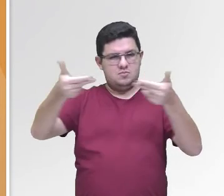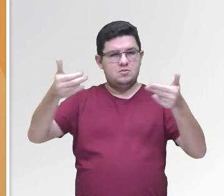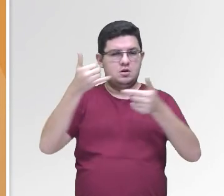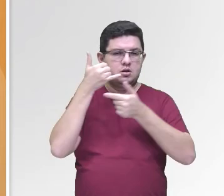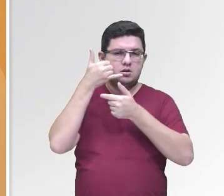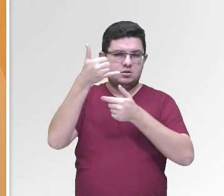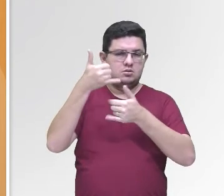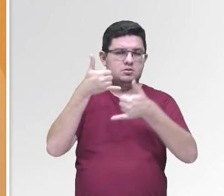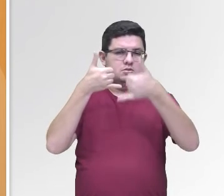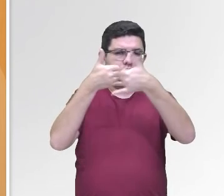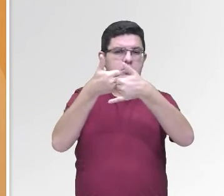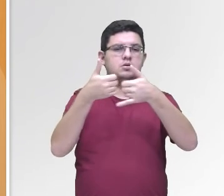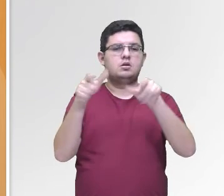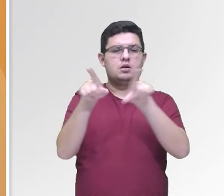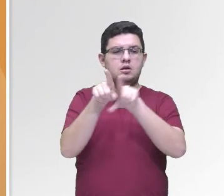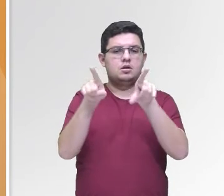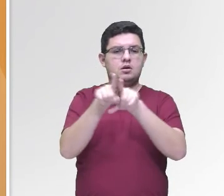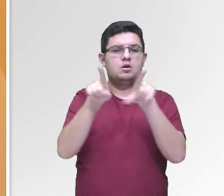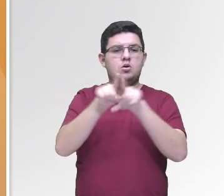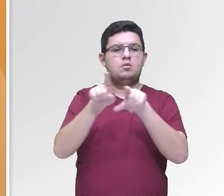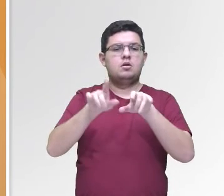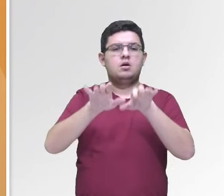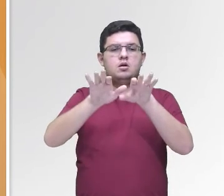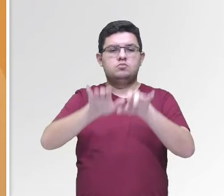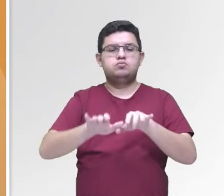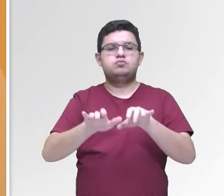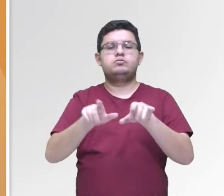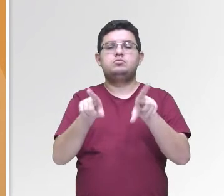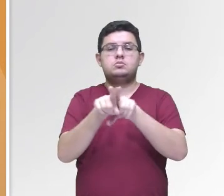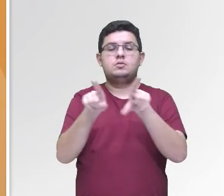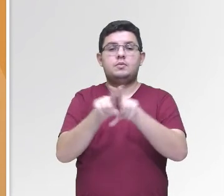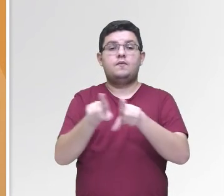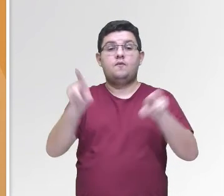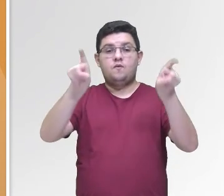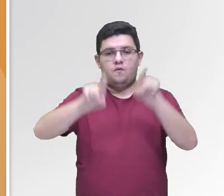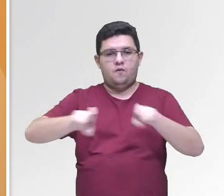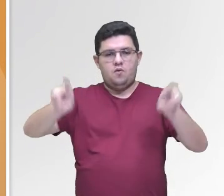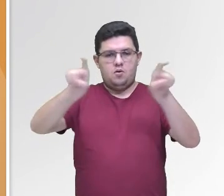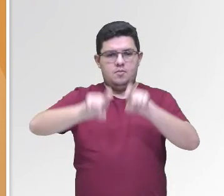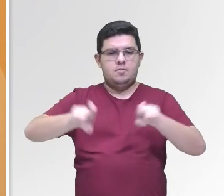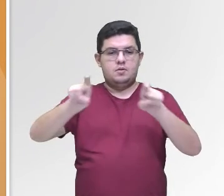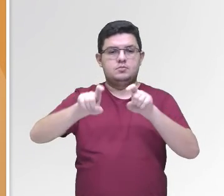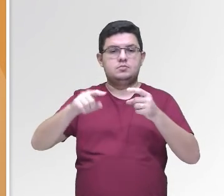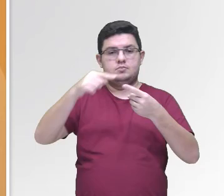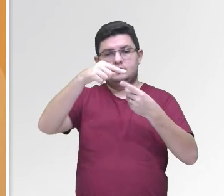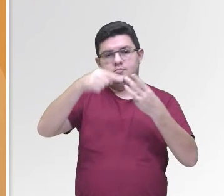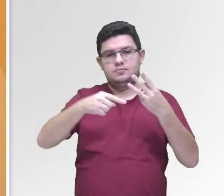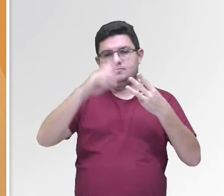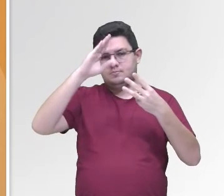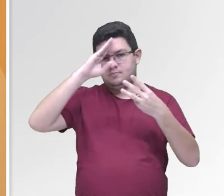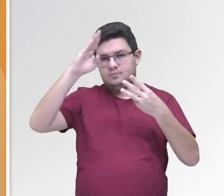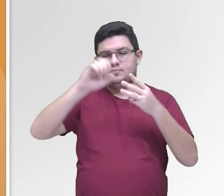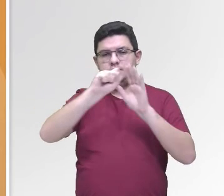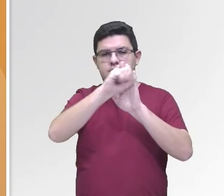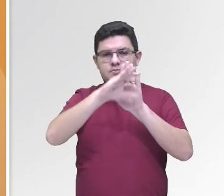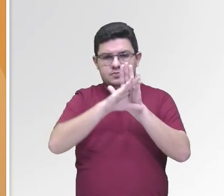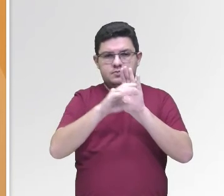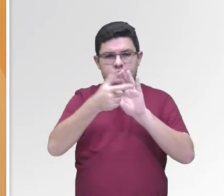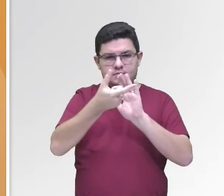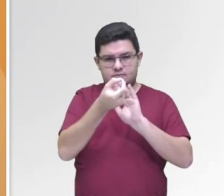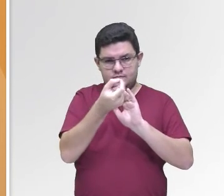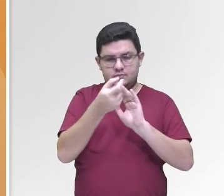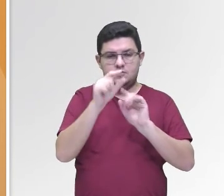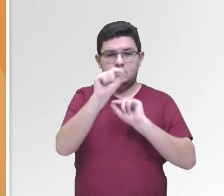a informática. Esses três setores, a partir do século XX, na fase ali do capitalismo